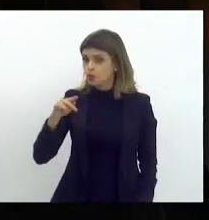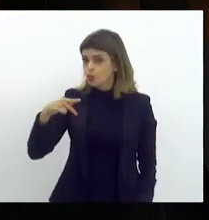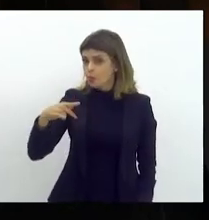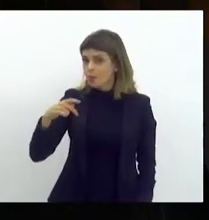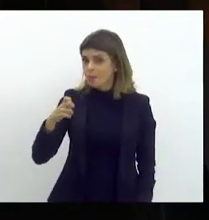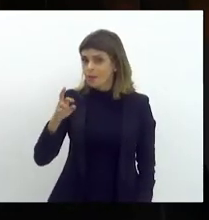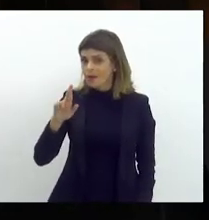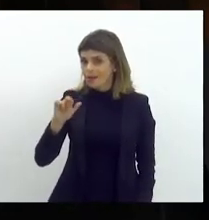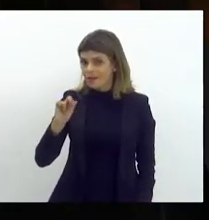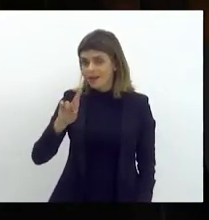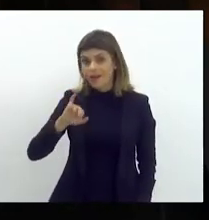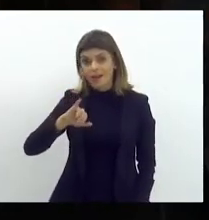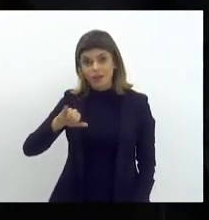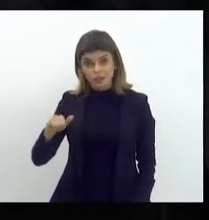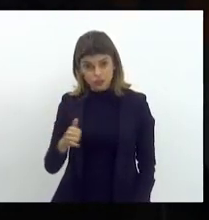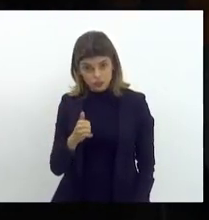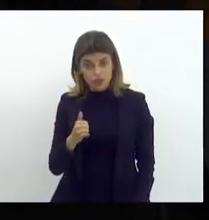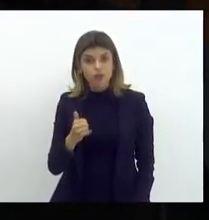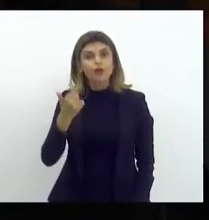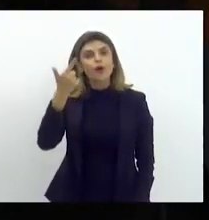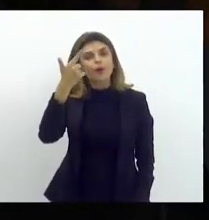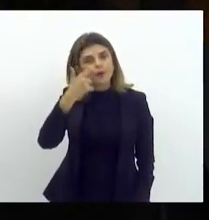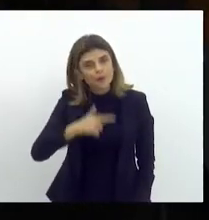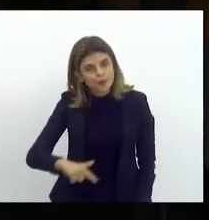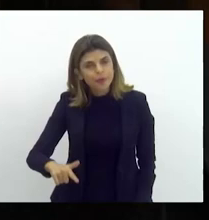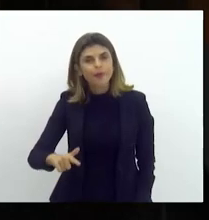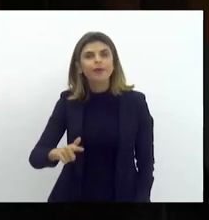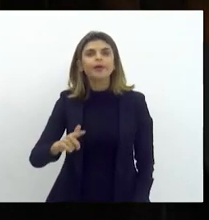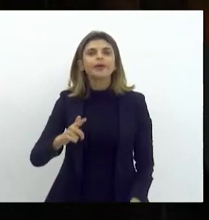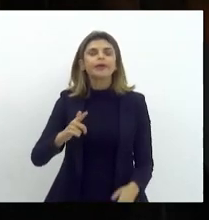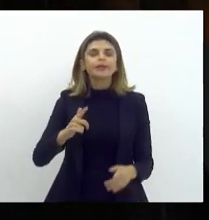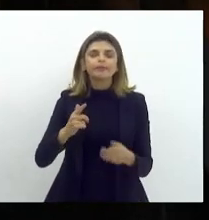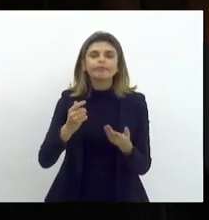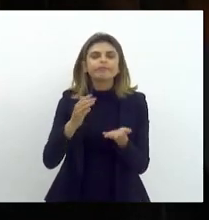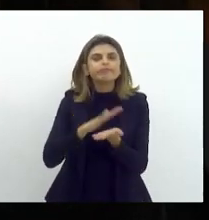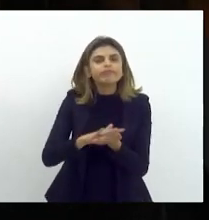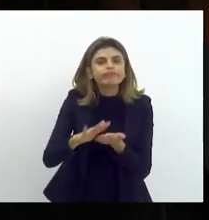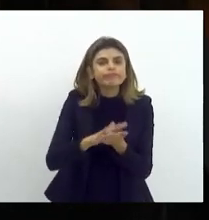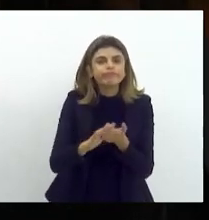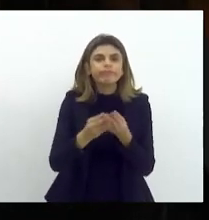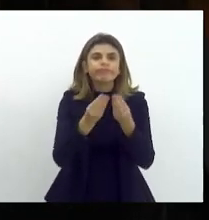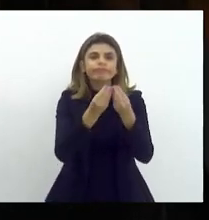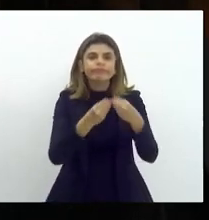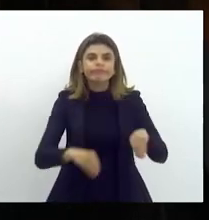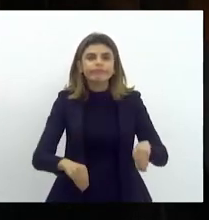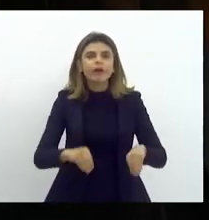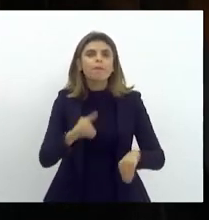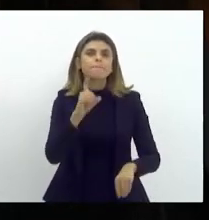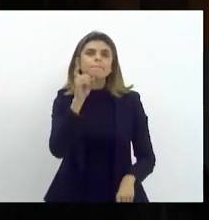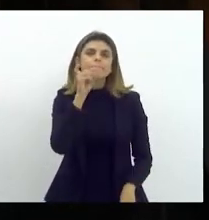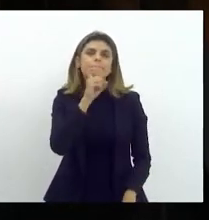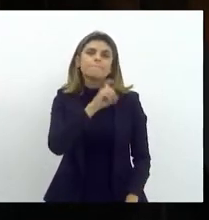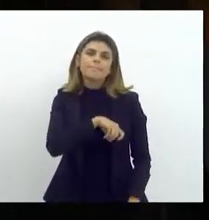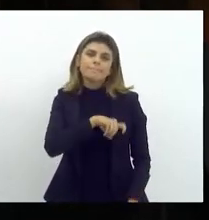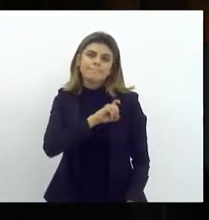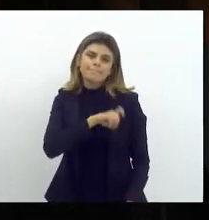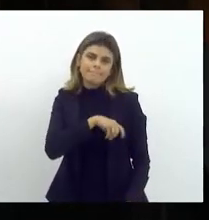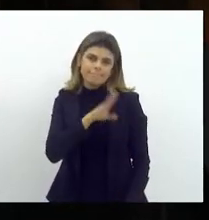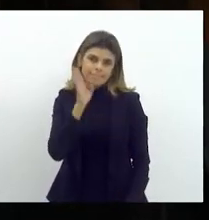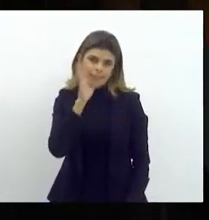batizado mais uma vez superar danos de um pacote da de maldades